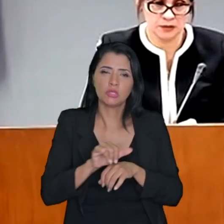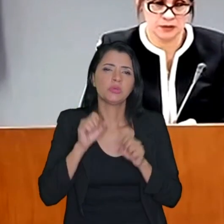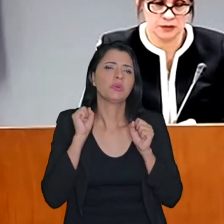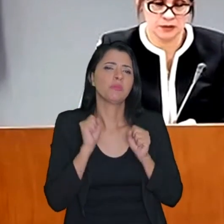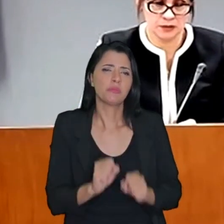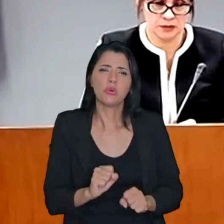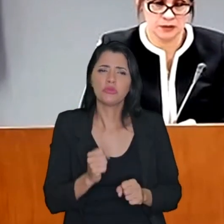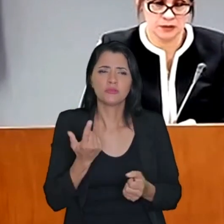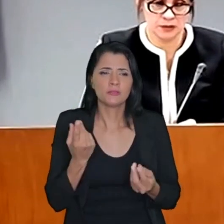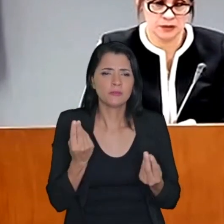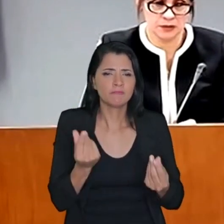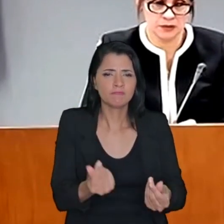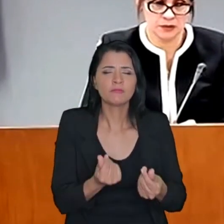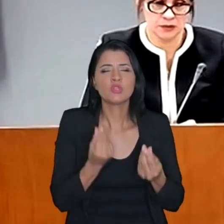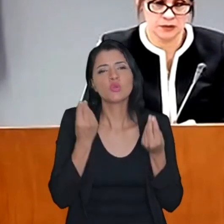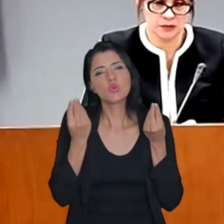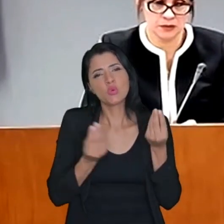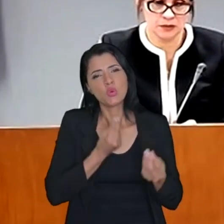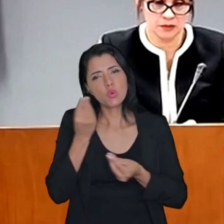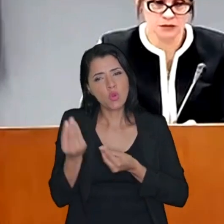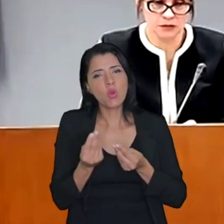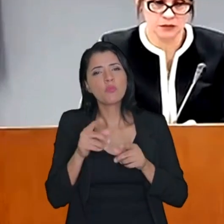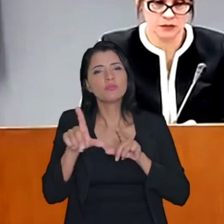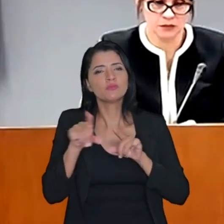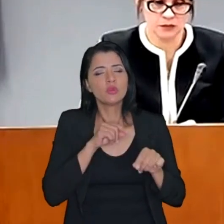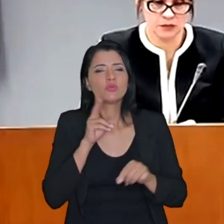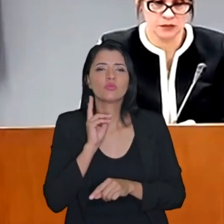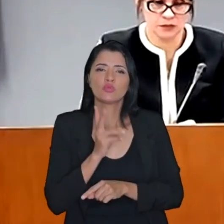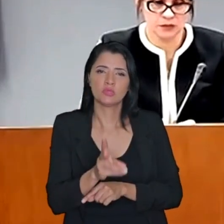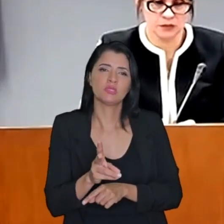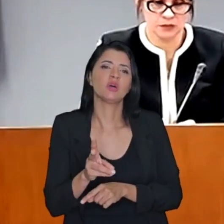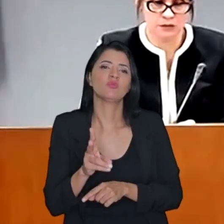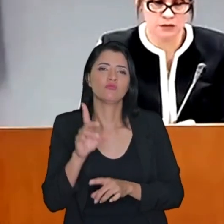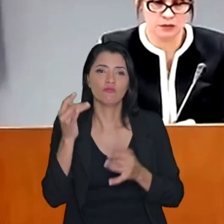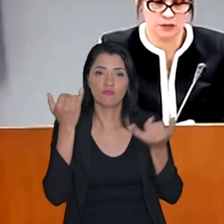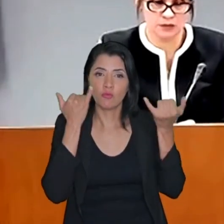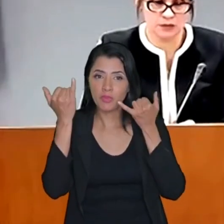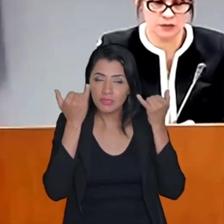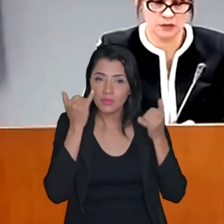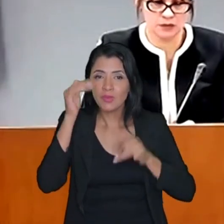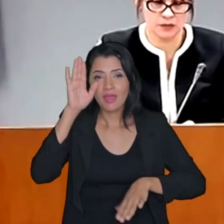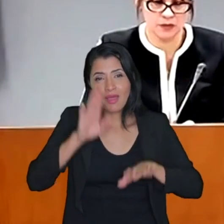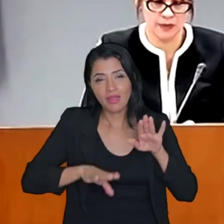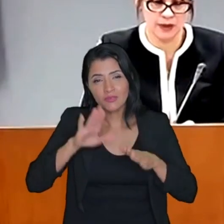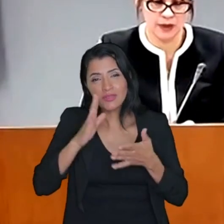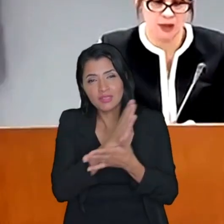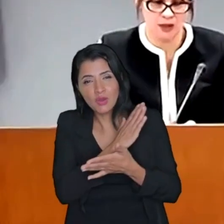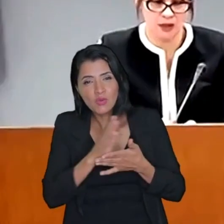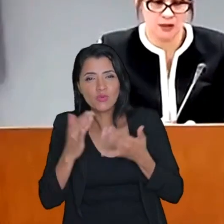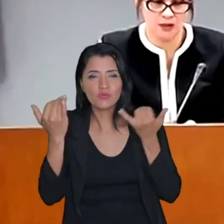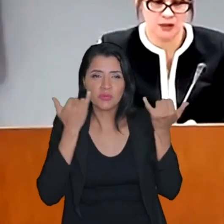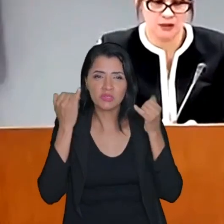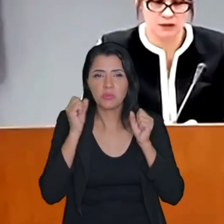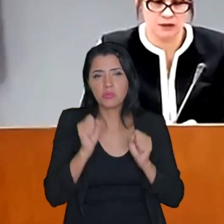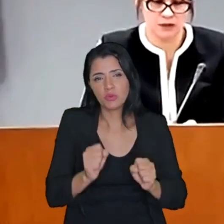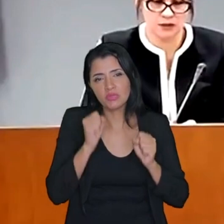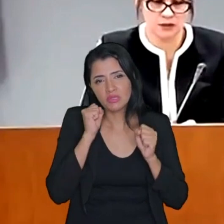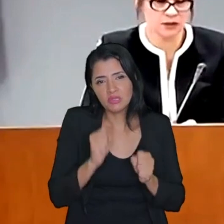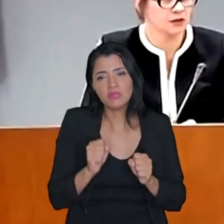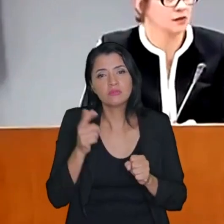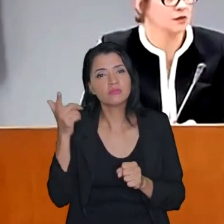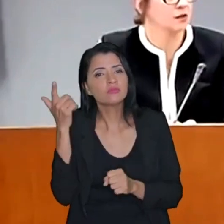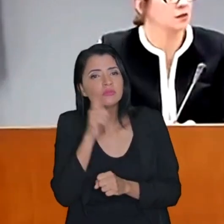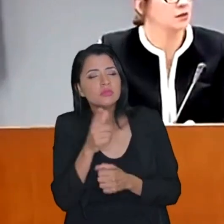pode ser muito viável como opção de manutenção dos dados, porque às vezes alguns desses dados poderiam ter